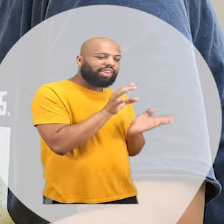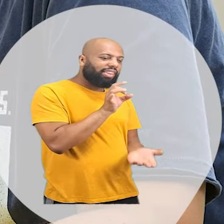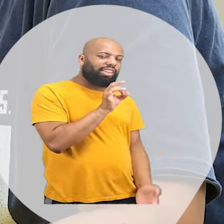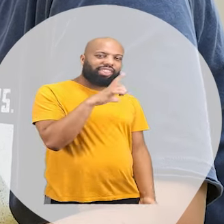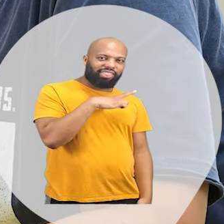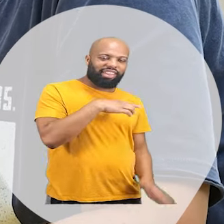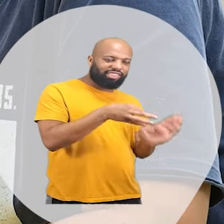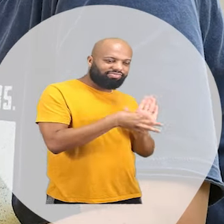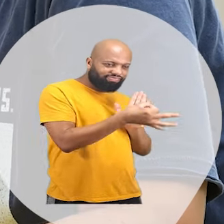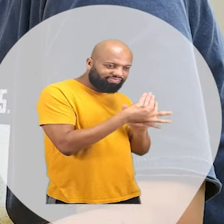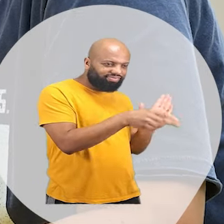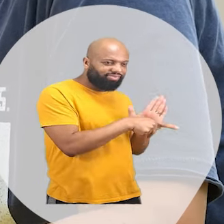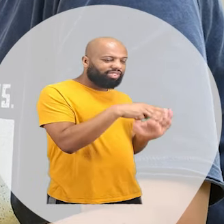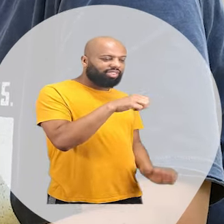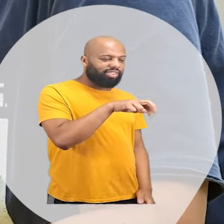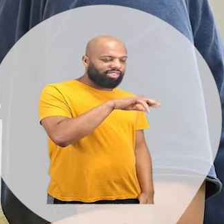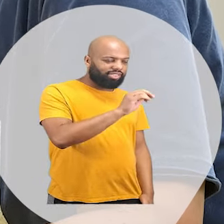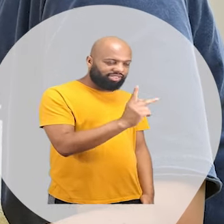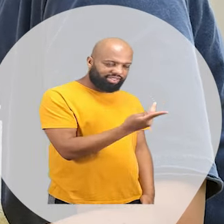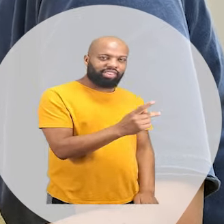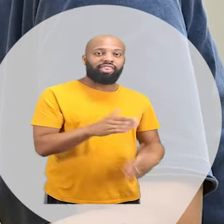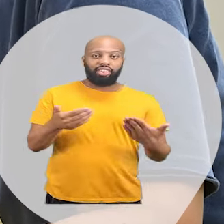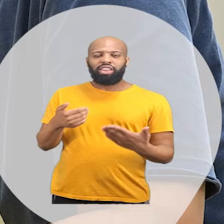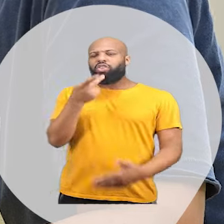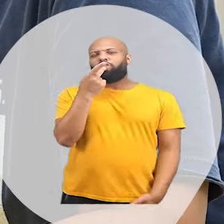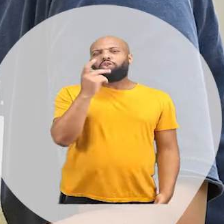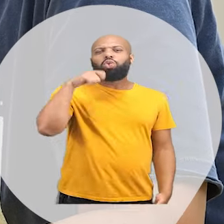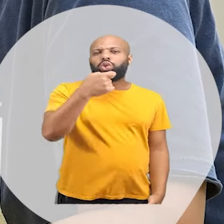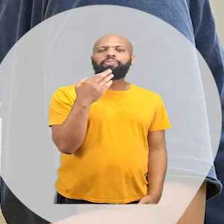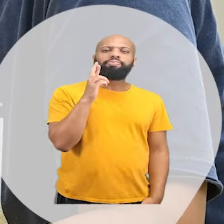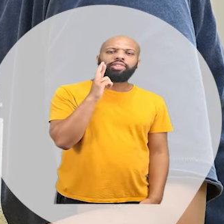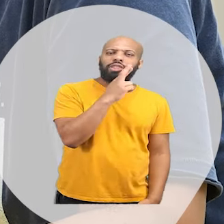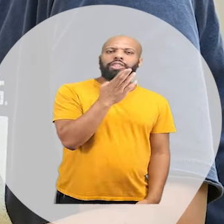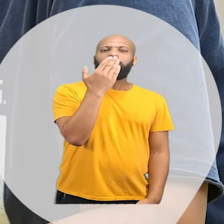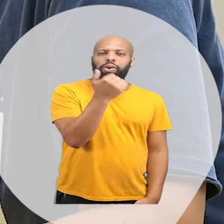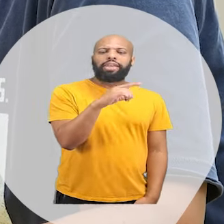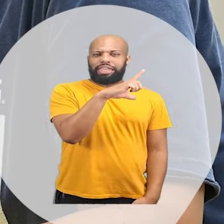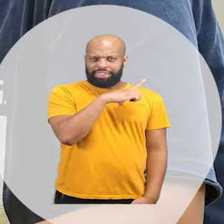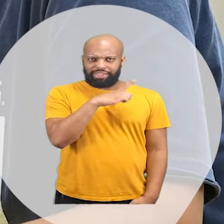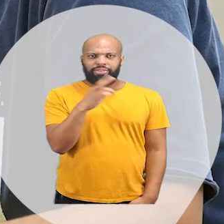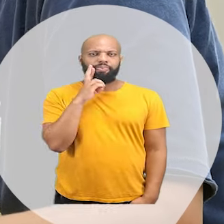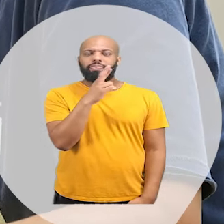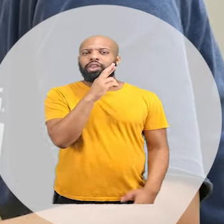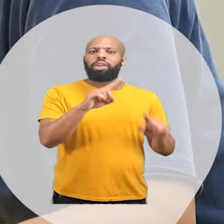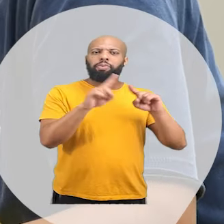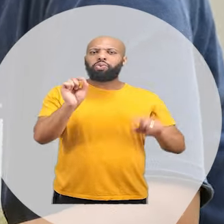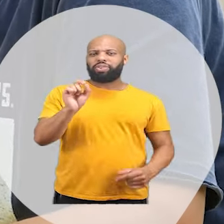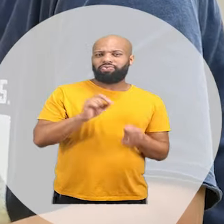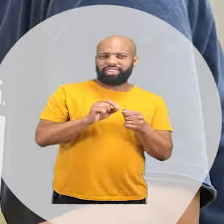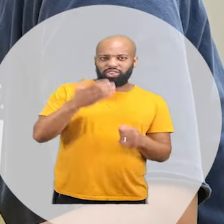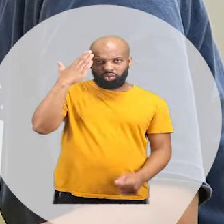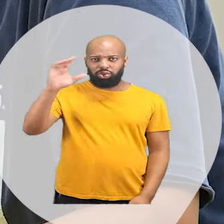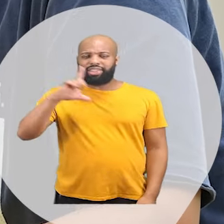da Mariah vamos lá Maria a gente falou muito que gastronomia para além da Gastronomia o que fazer Curitiba